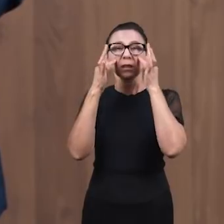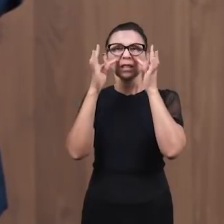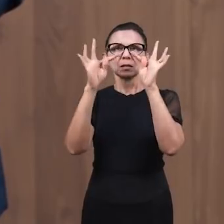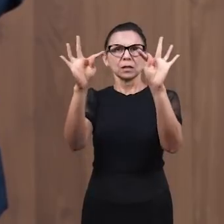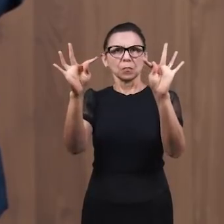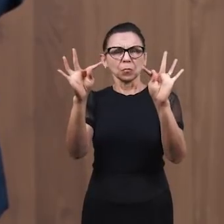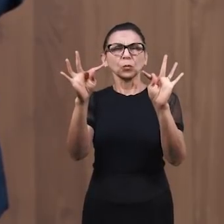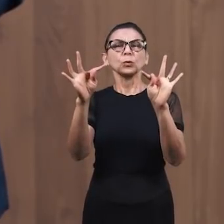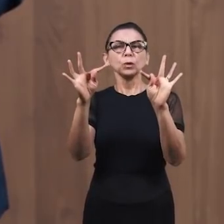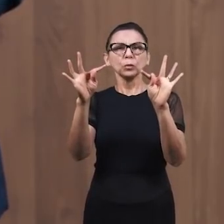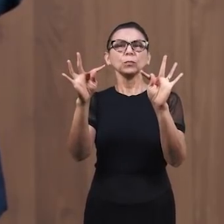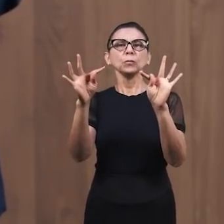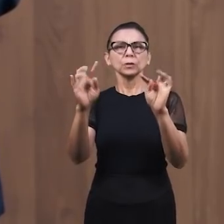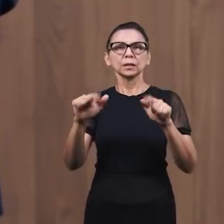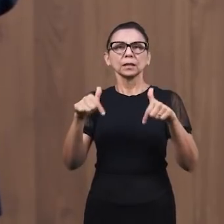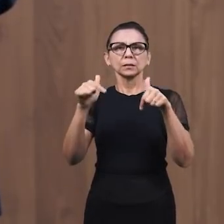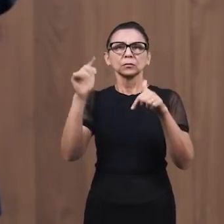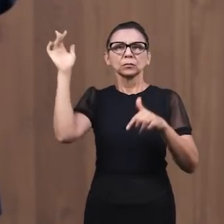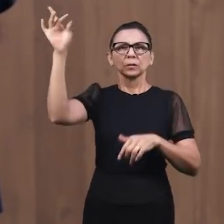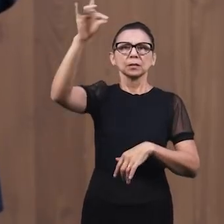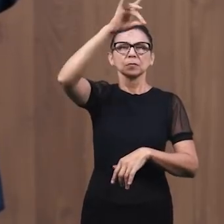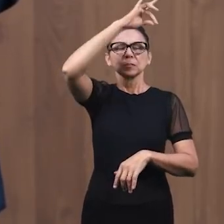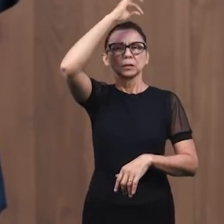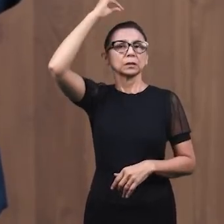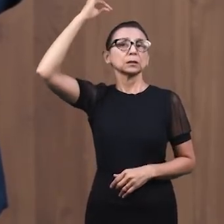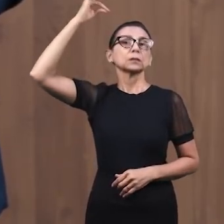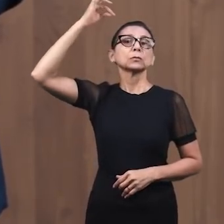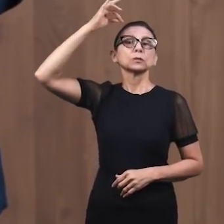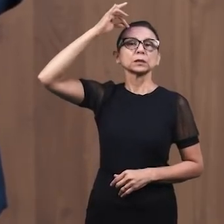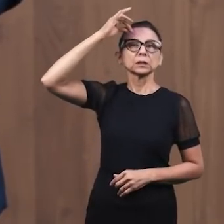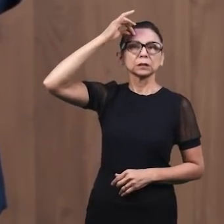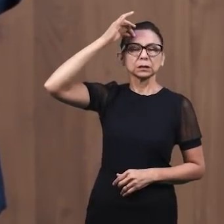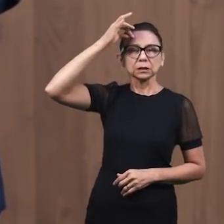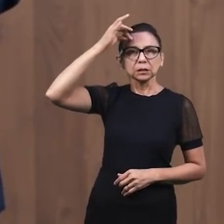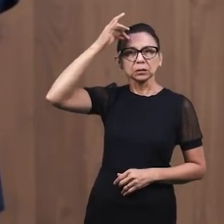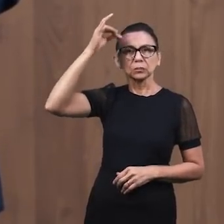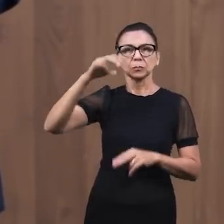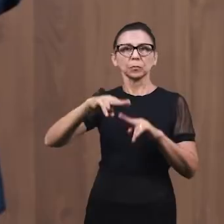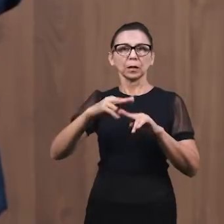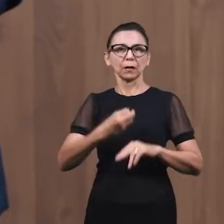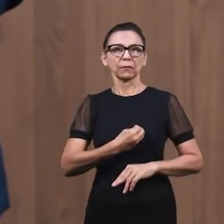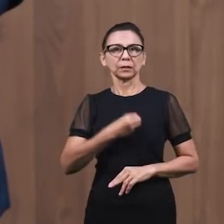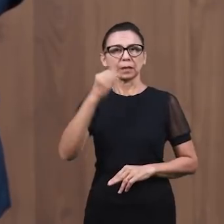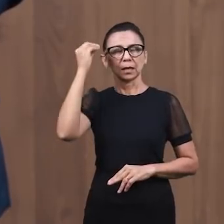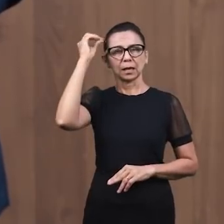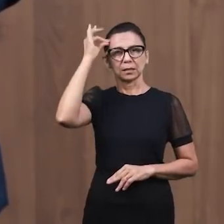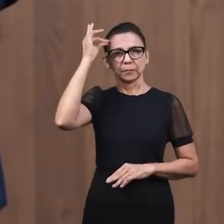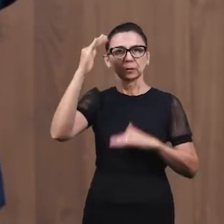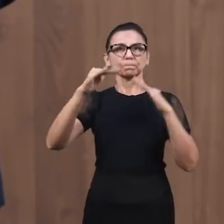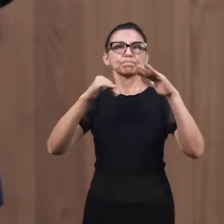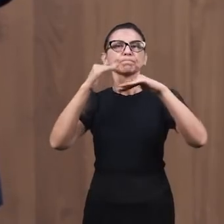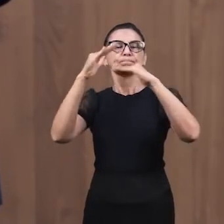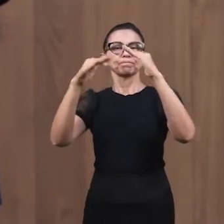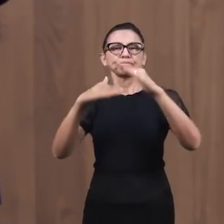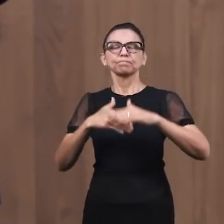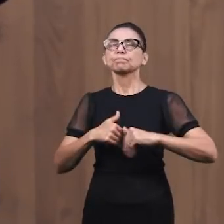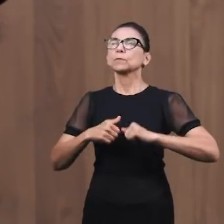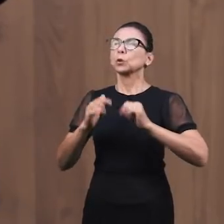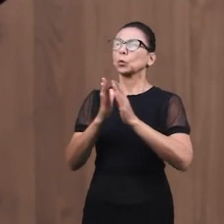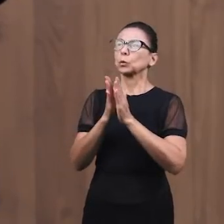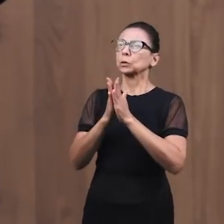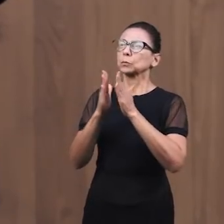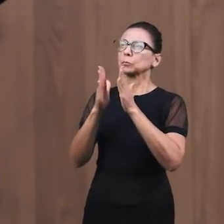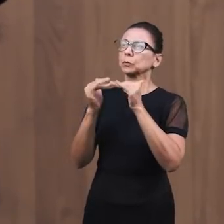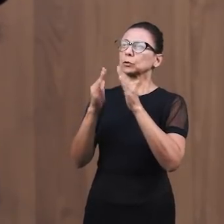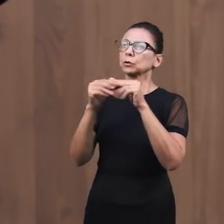vivo daquilo que o Teu Espírito Santo tem feito nas igrejas em termos de edificação espiritual. Nós oramos suplicando